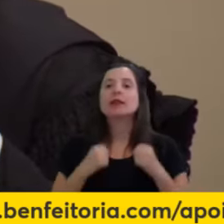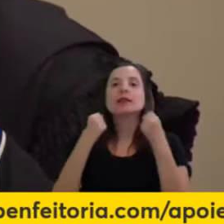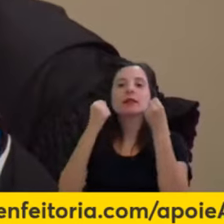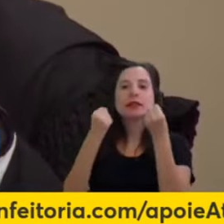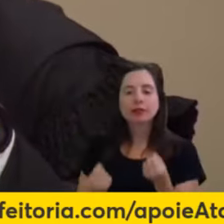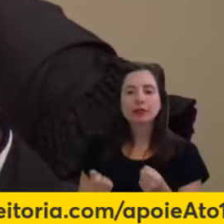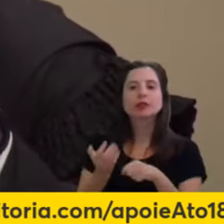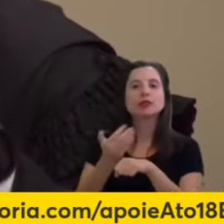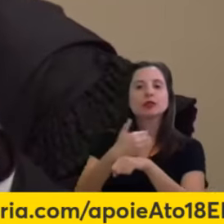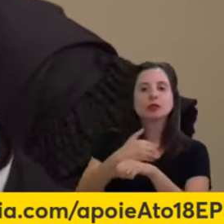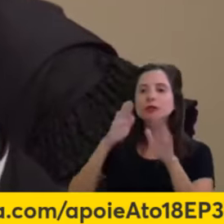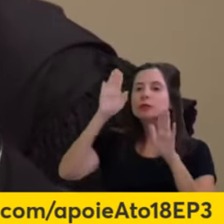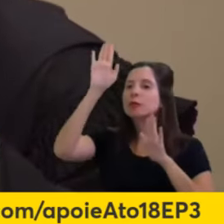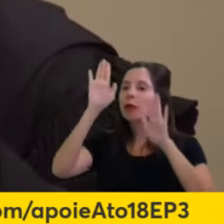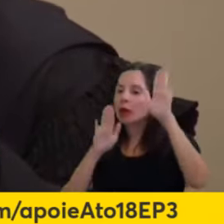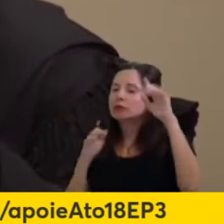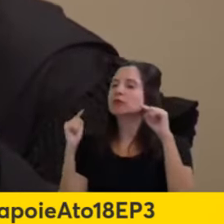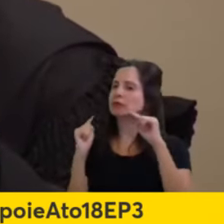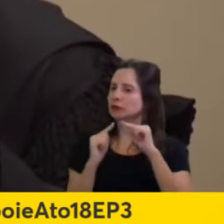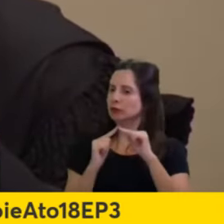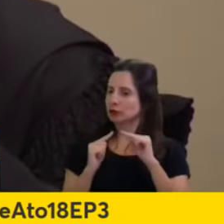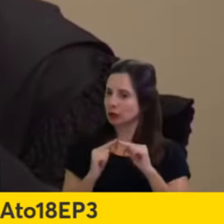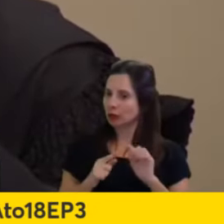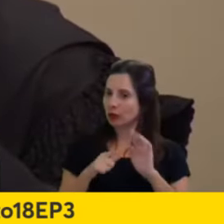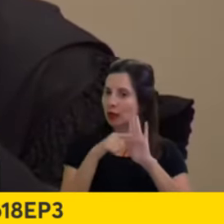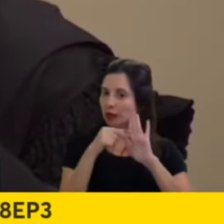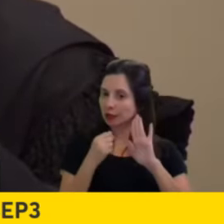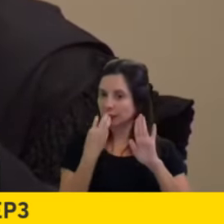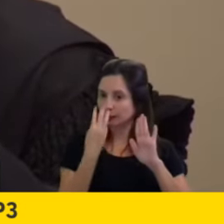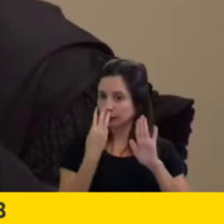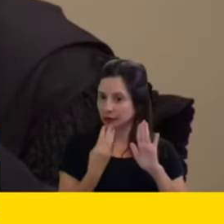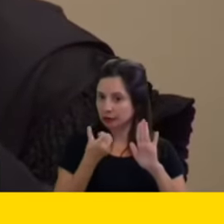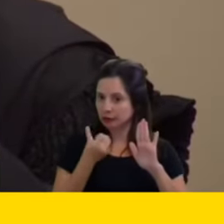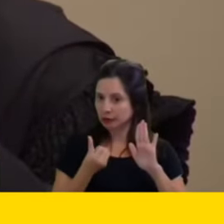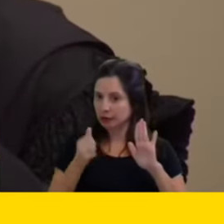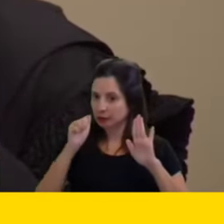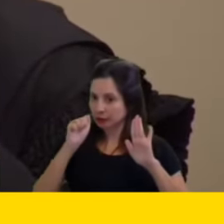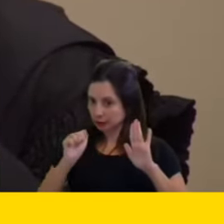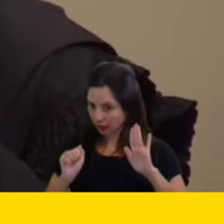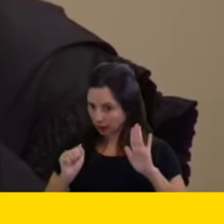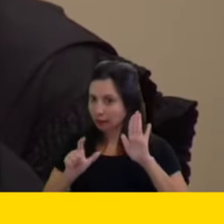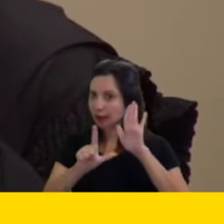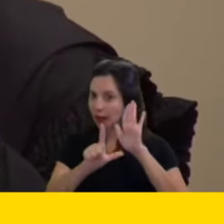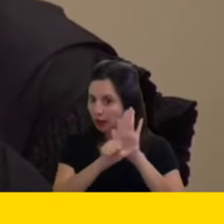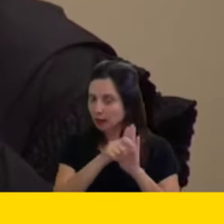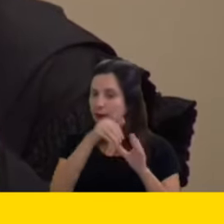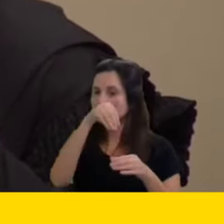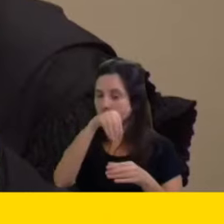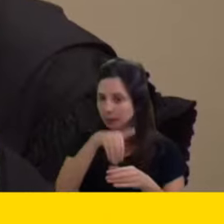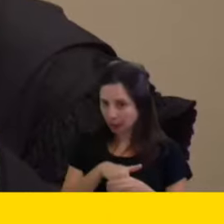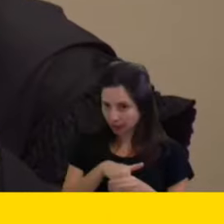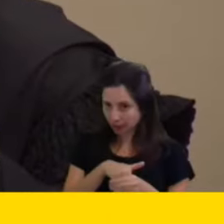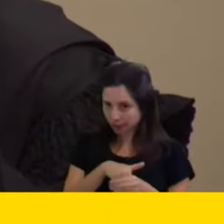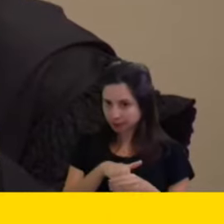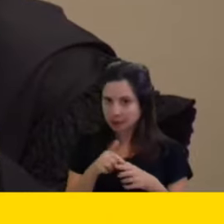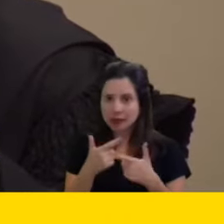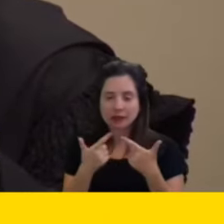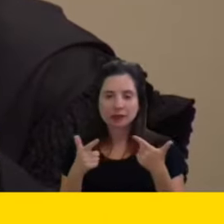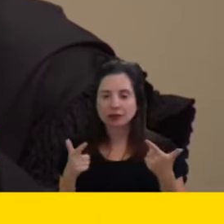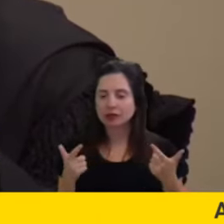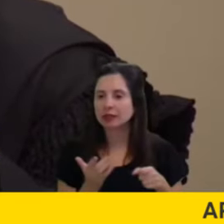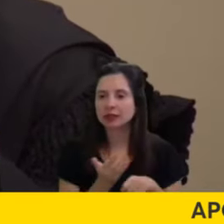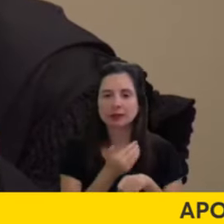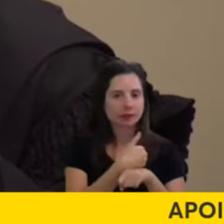pois estariam em conformidade com as permissões do artigo 36 a da Lei eleitoral que desse modo não teria havido antecipação de